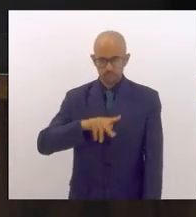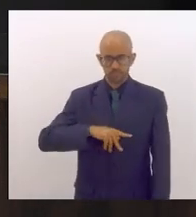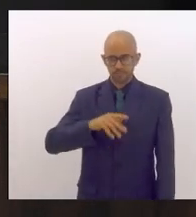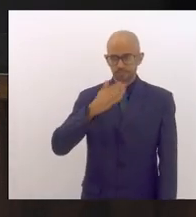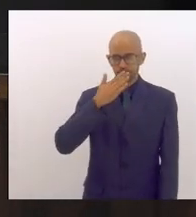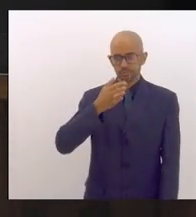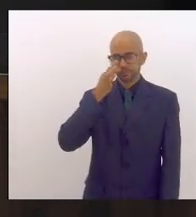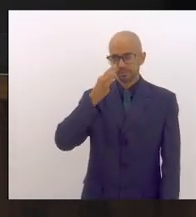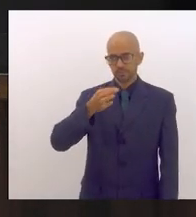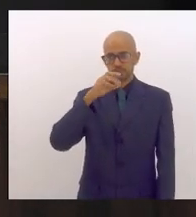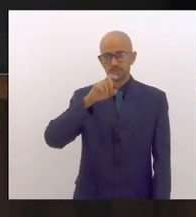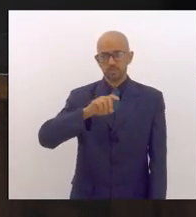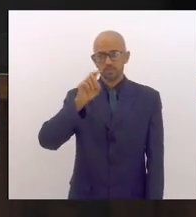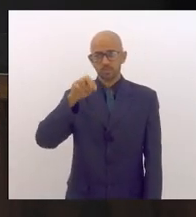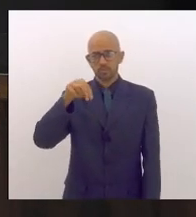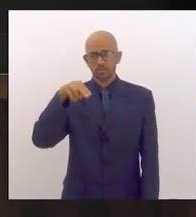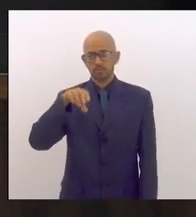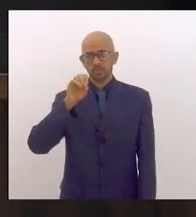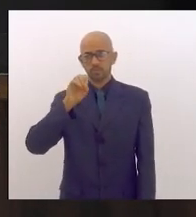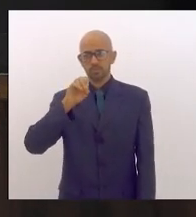do deputado Marcelo Dino.